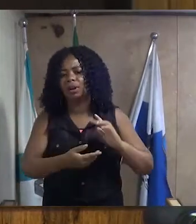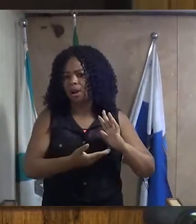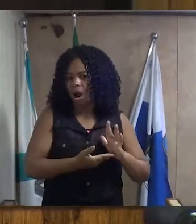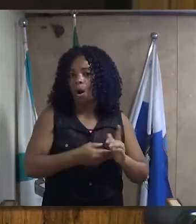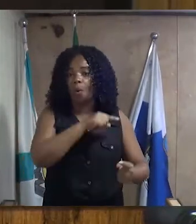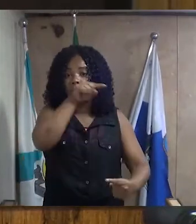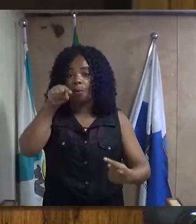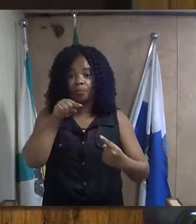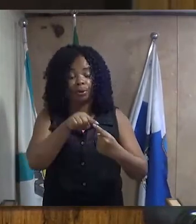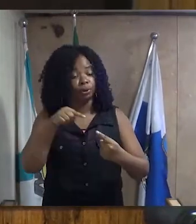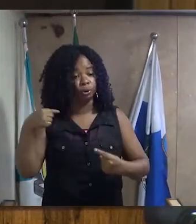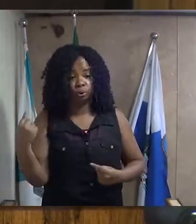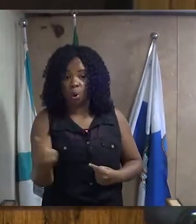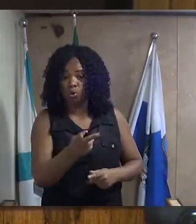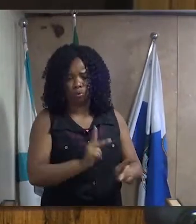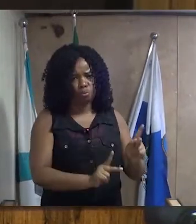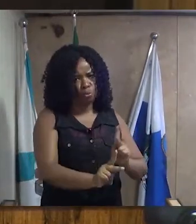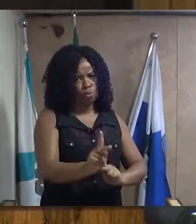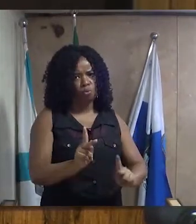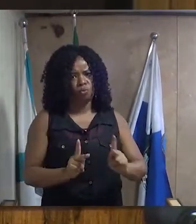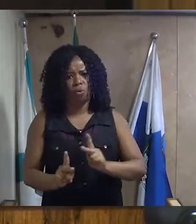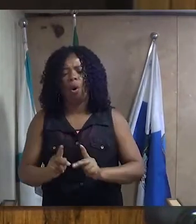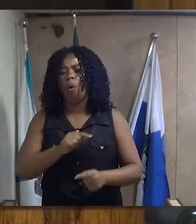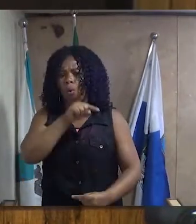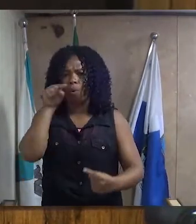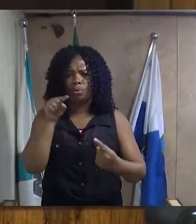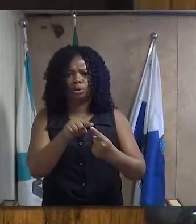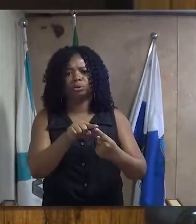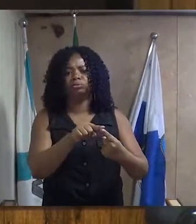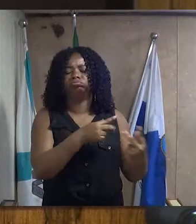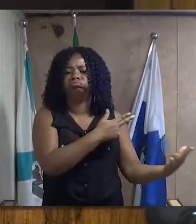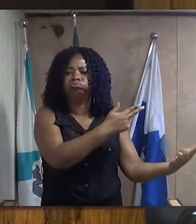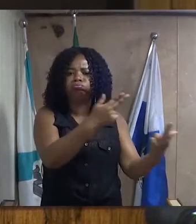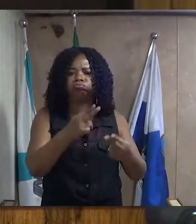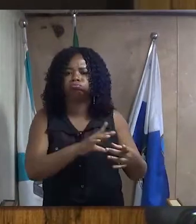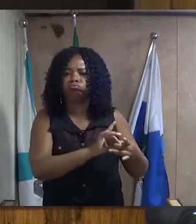nossa população, o objetivo é o bem comum.